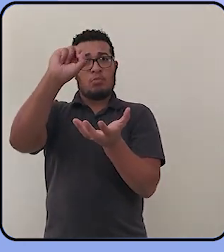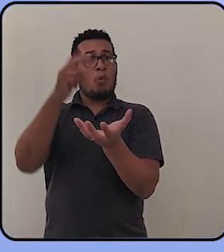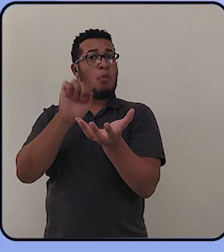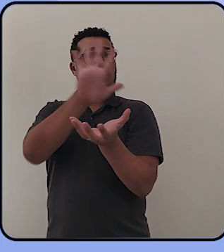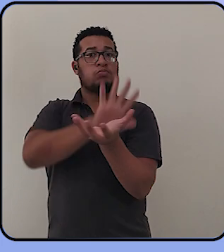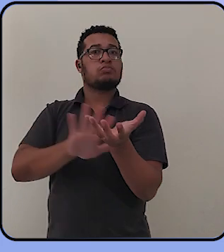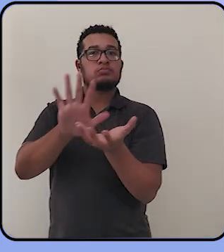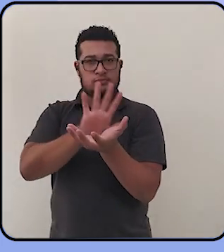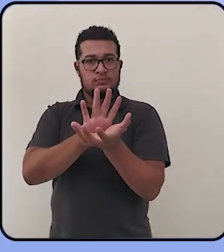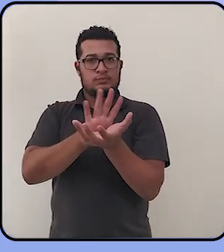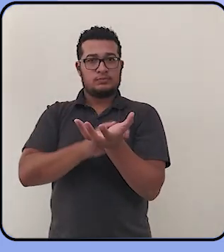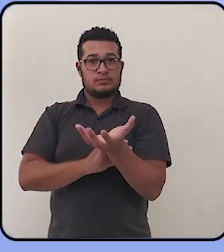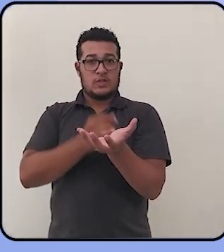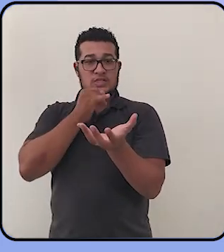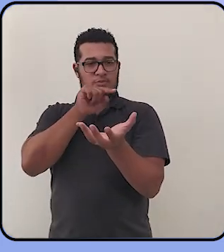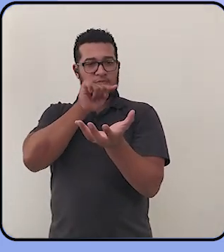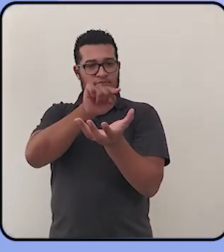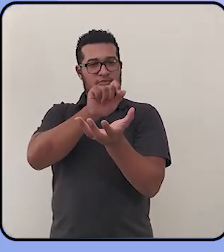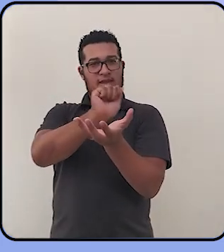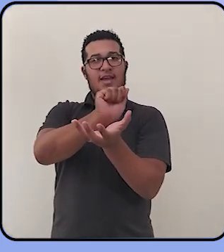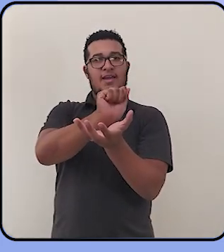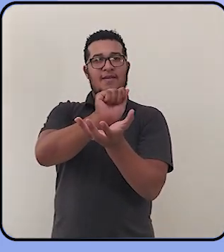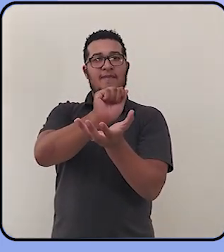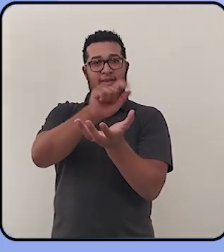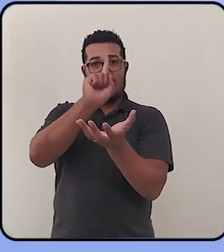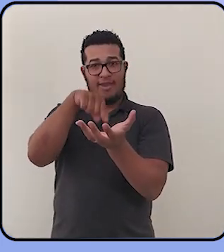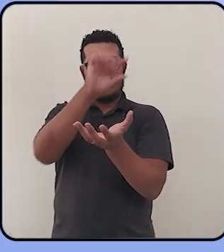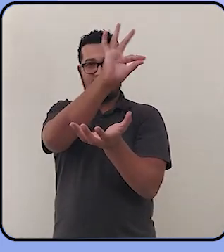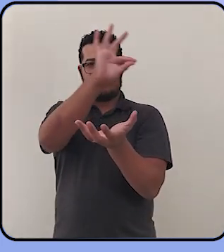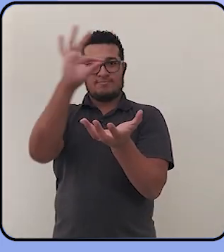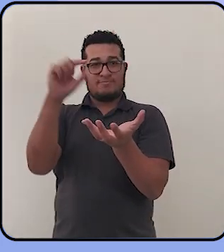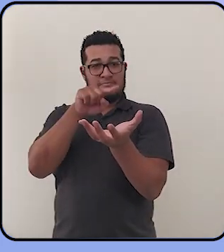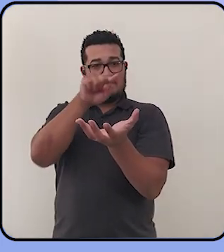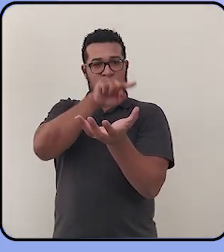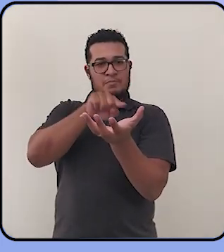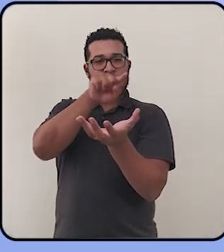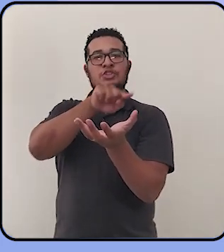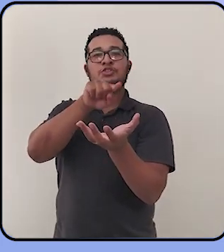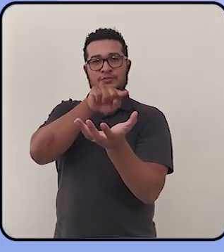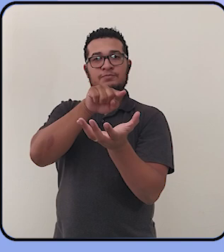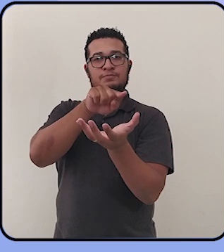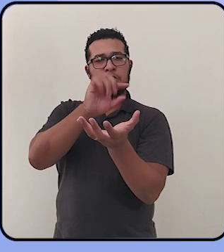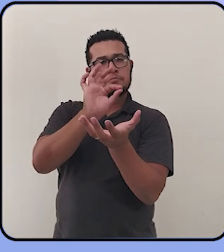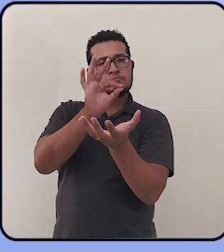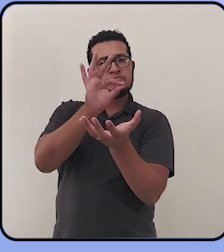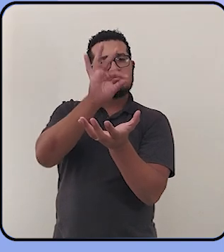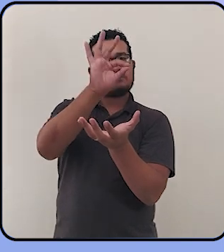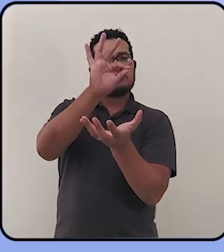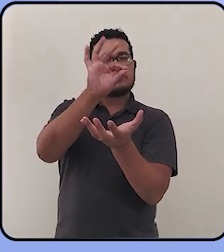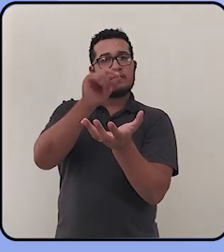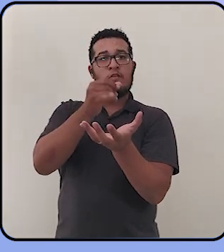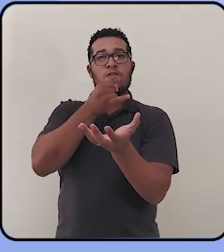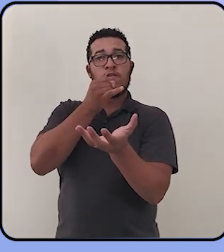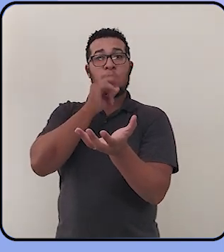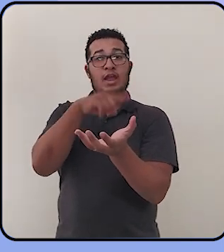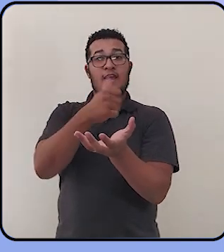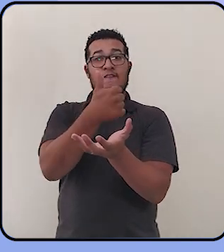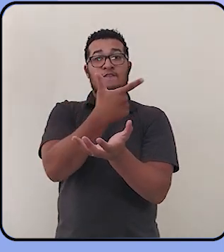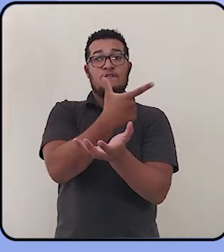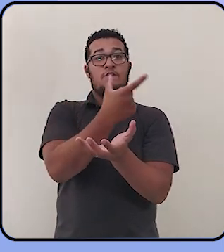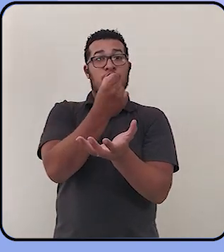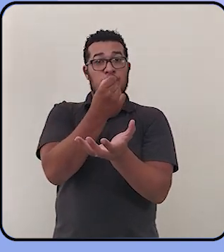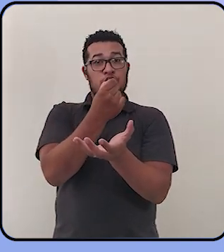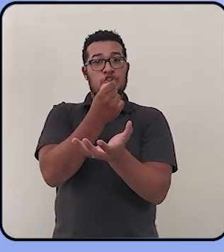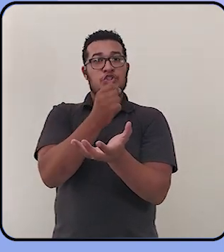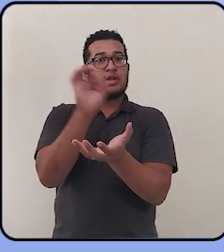abaixo. No caso, o ponto vai estar abaixo da linha do Equador. Então, a latitude vai ser 20